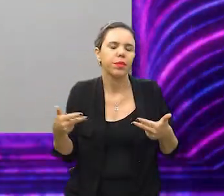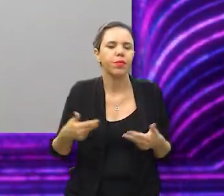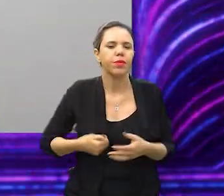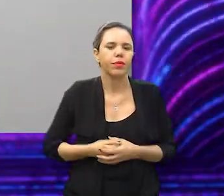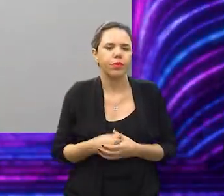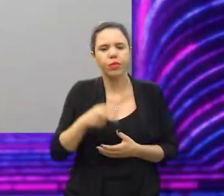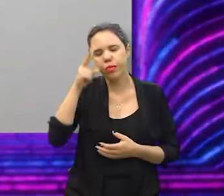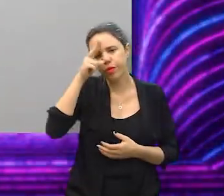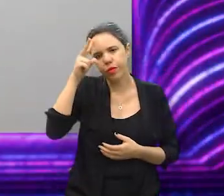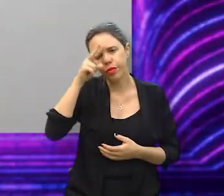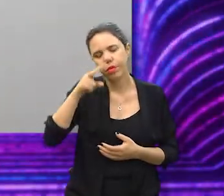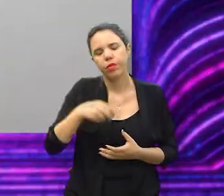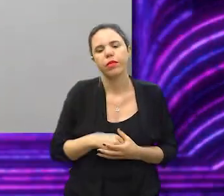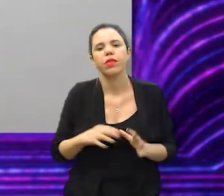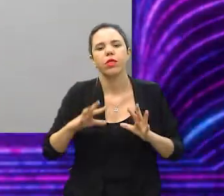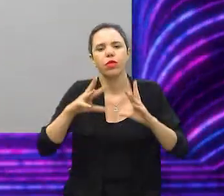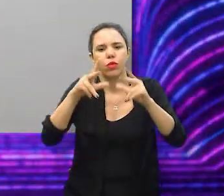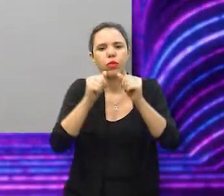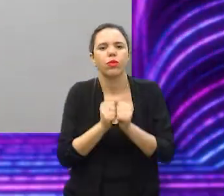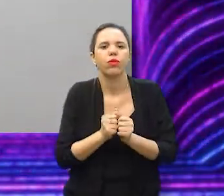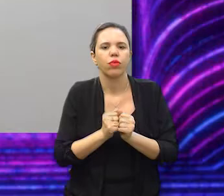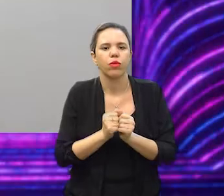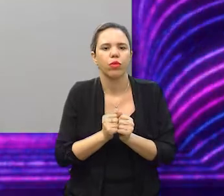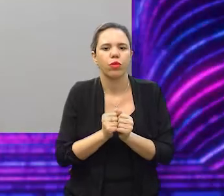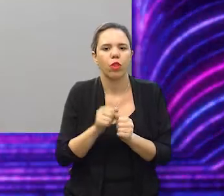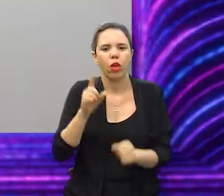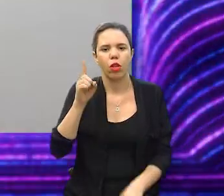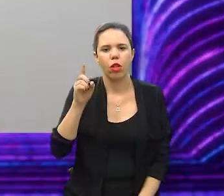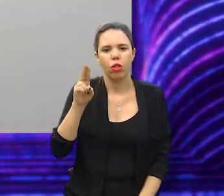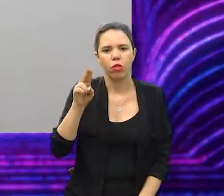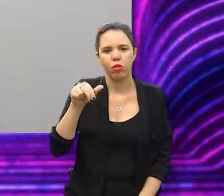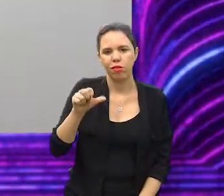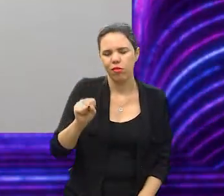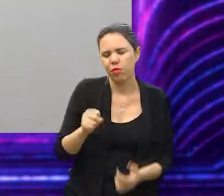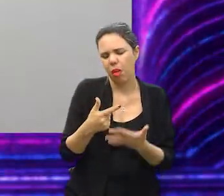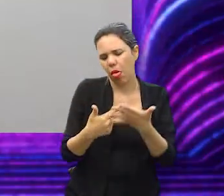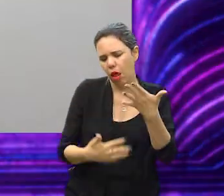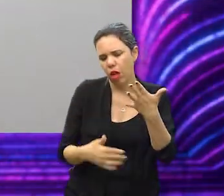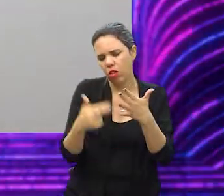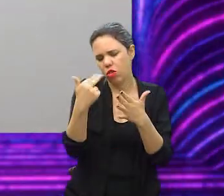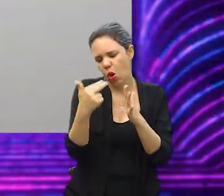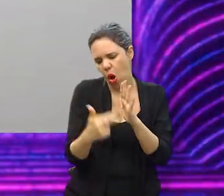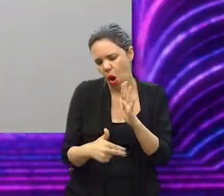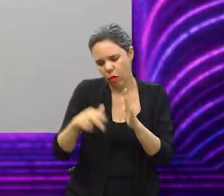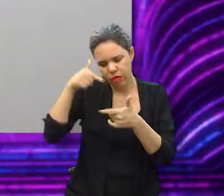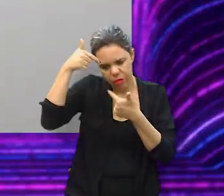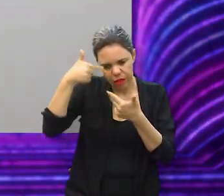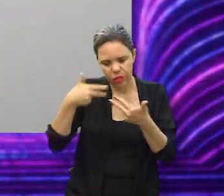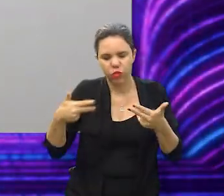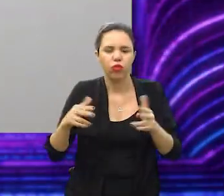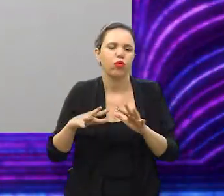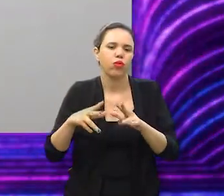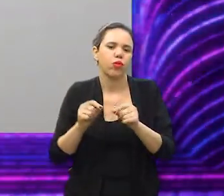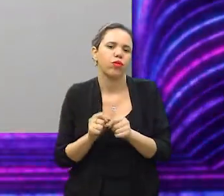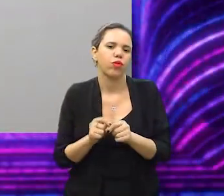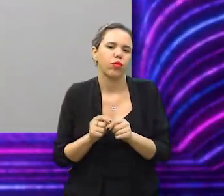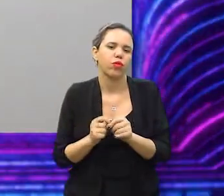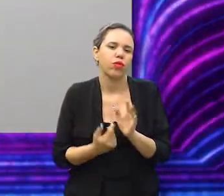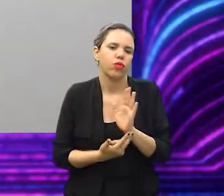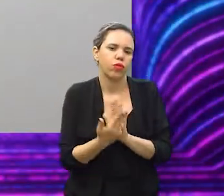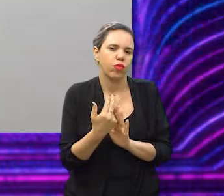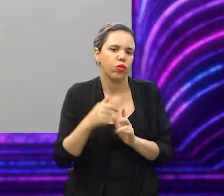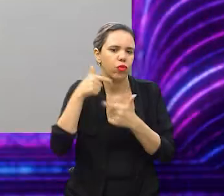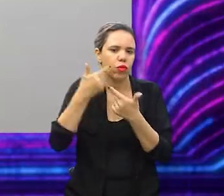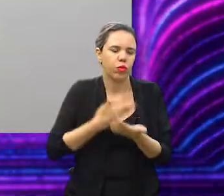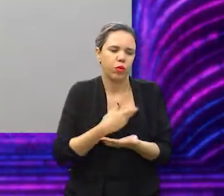da história, todos eles, né? O Dumas, o Rurik, o Mac-Ed, o Balagorn, são personagens dos